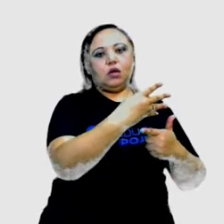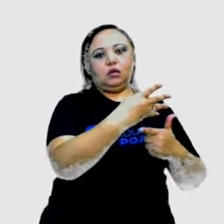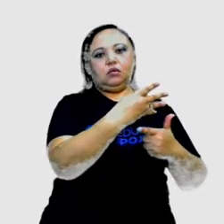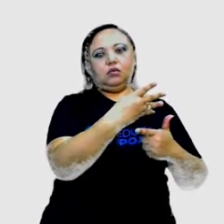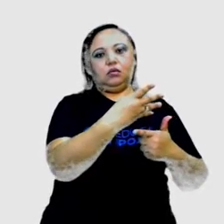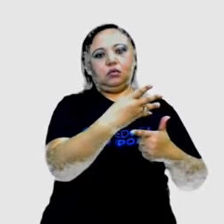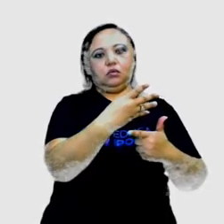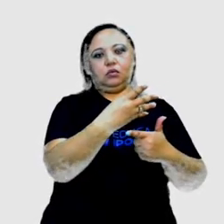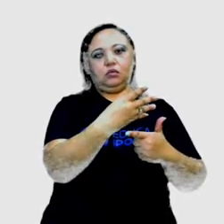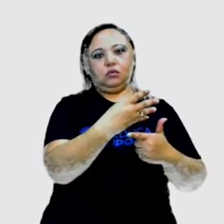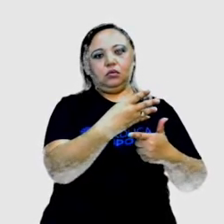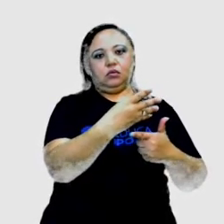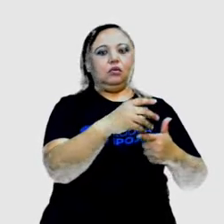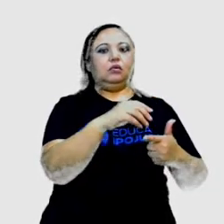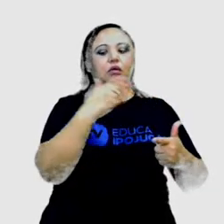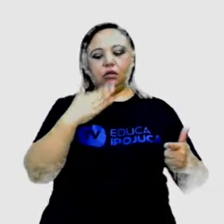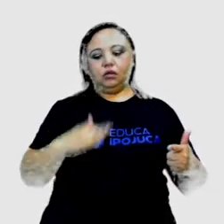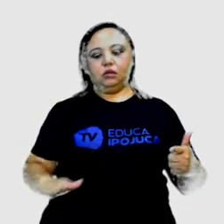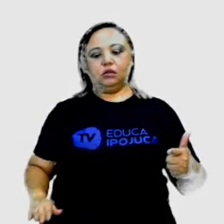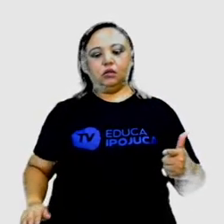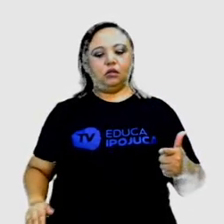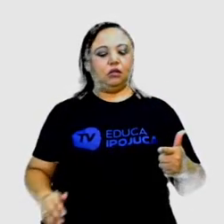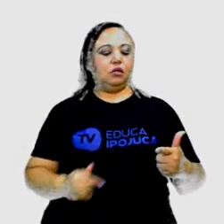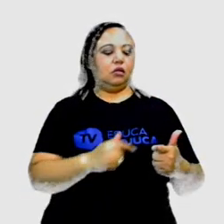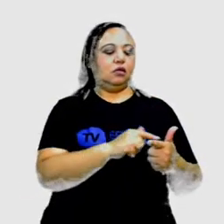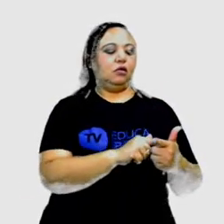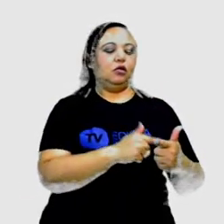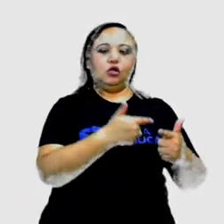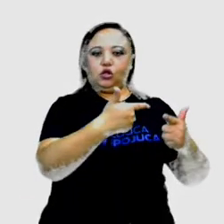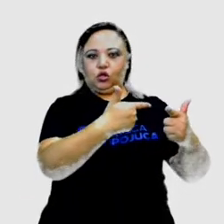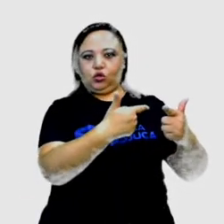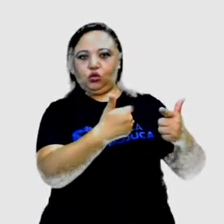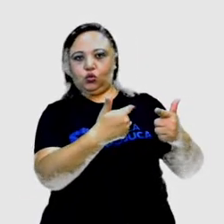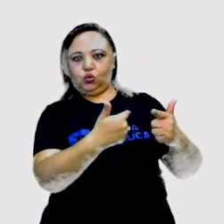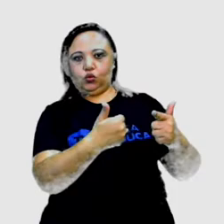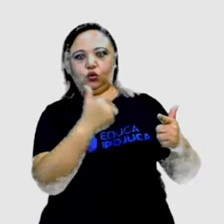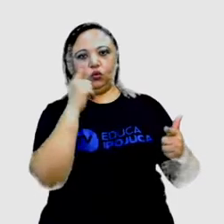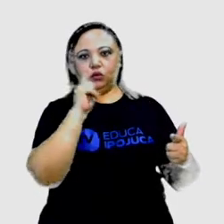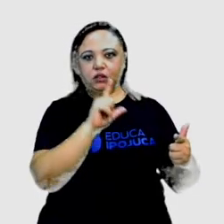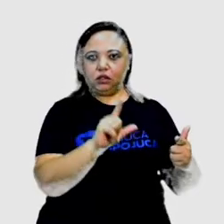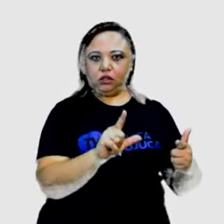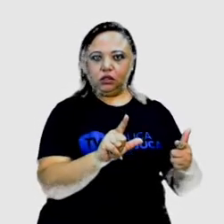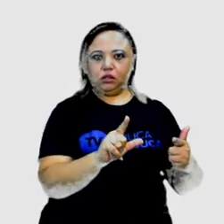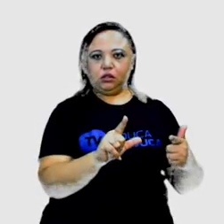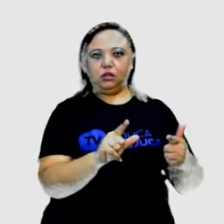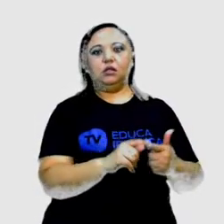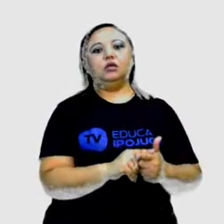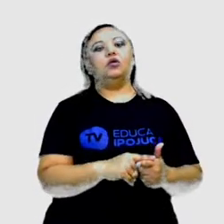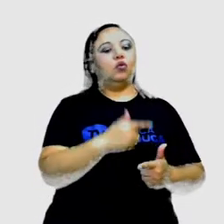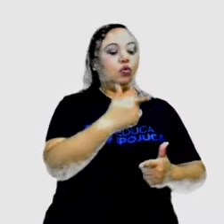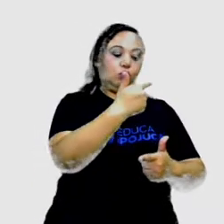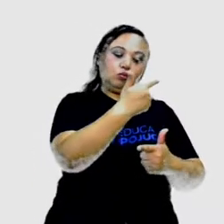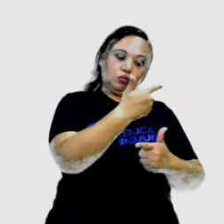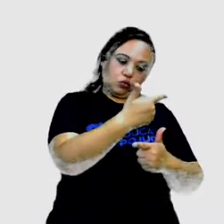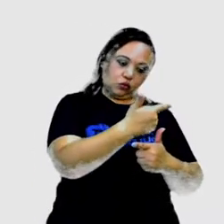12 bolinhas. Ou o contrário: 12 crianças receberiam quatro